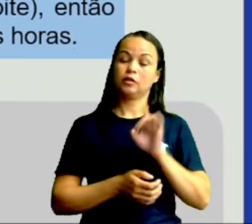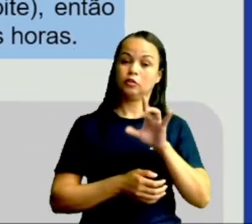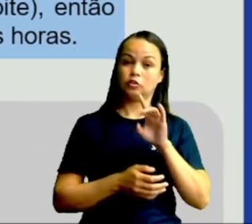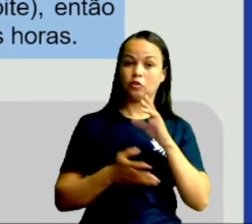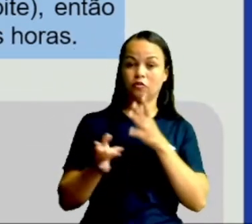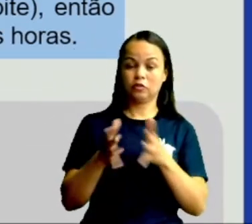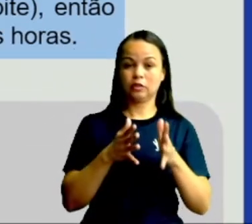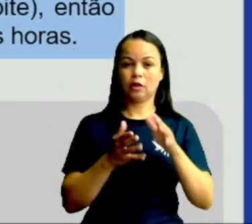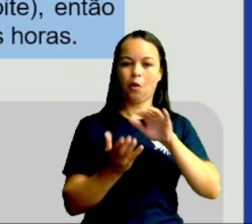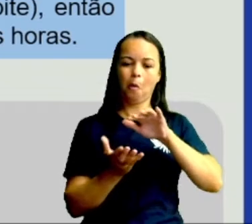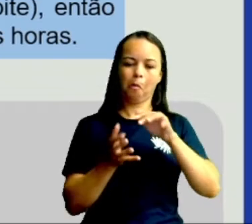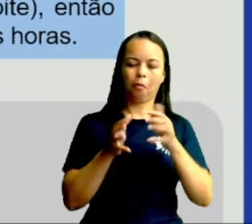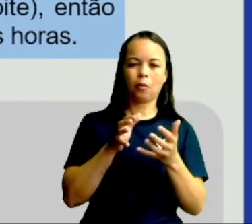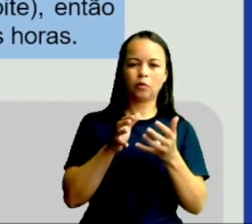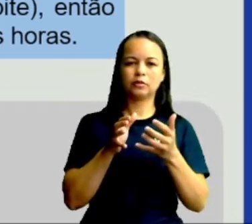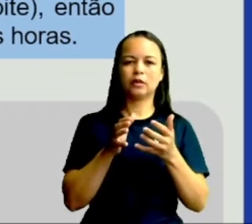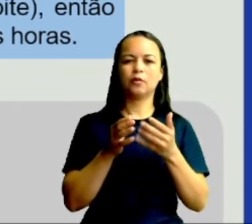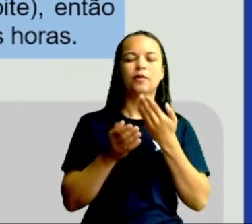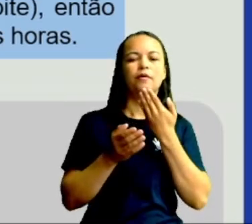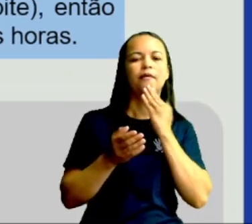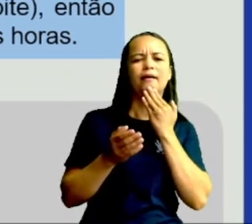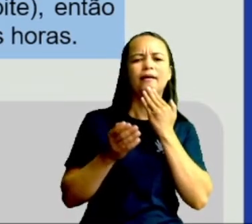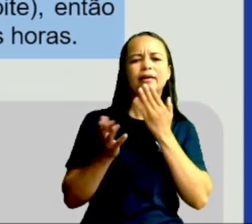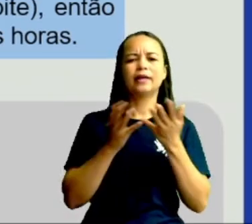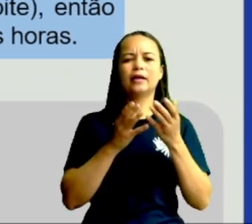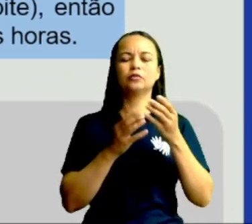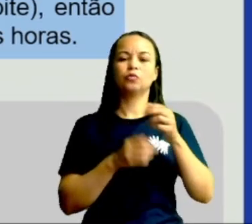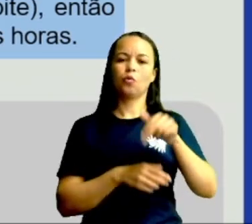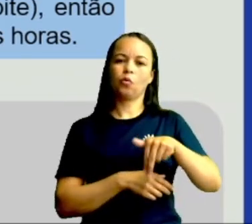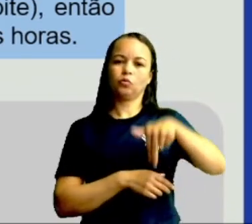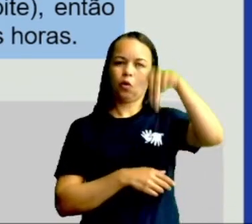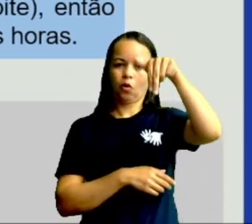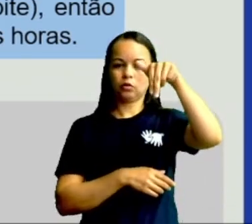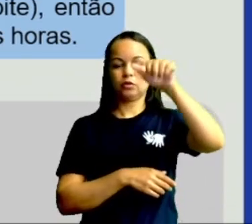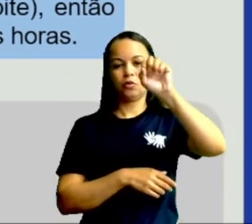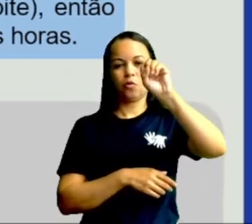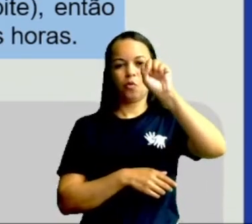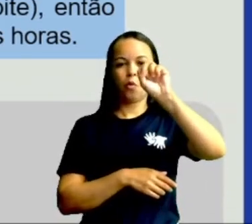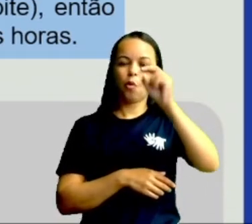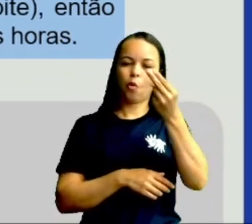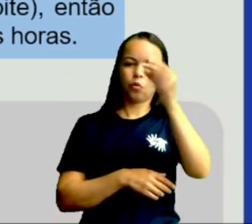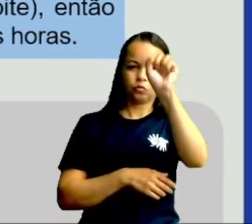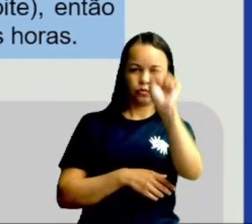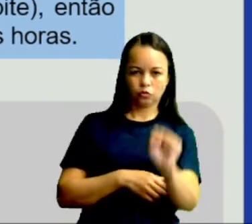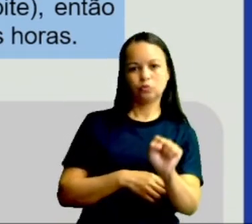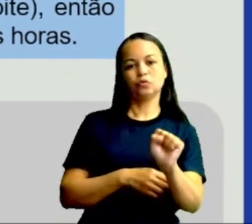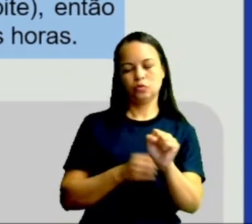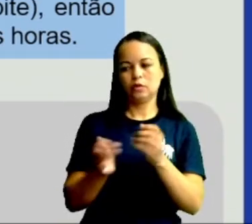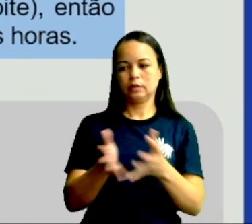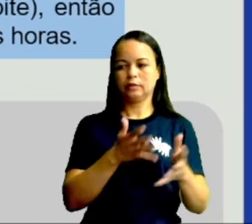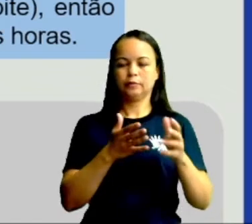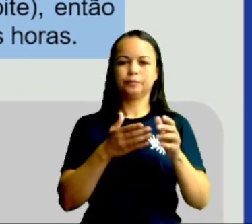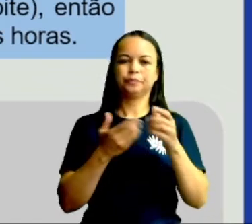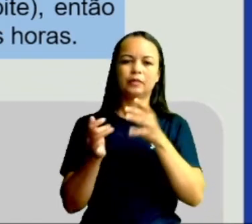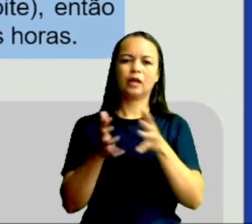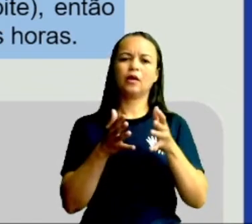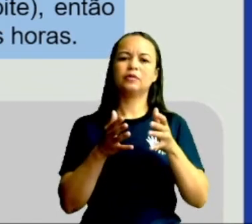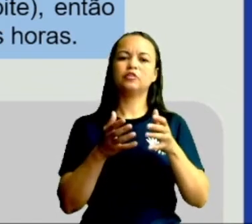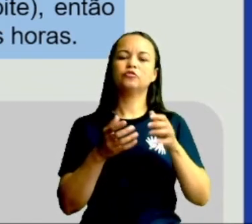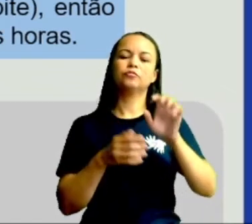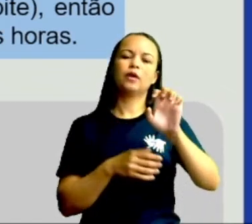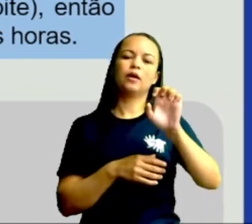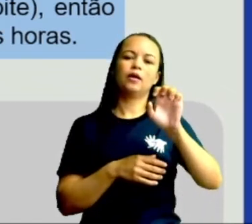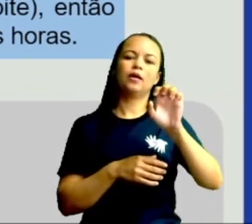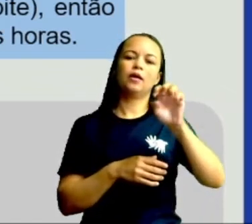funciona numa certa posição, alinhando com o norte ou o sul verdadeiro da Terra, baseado no hemisfério que você